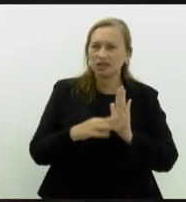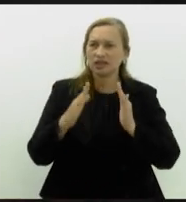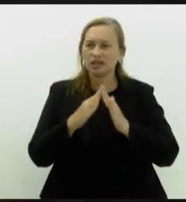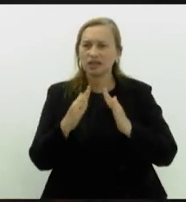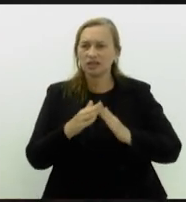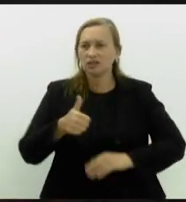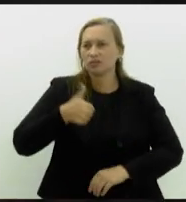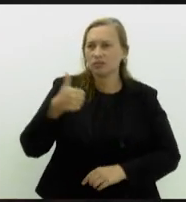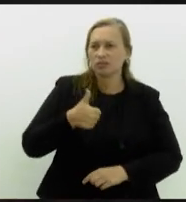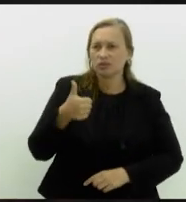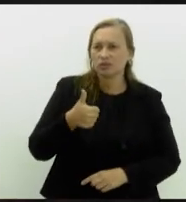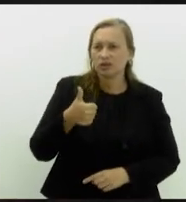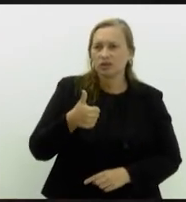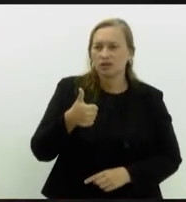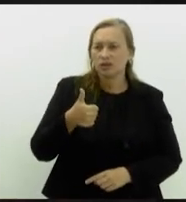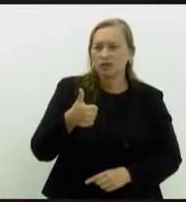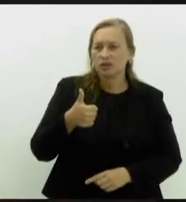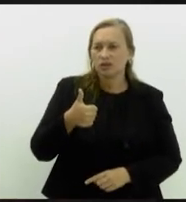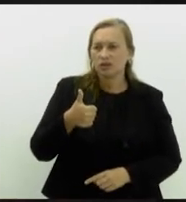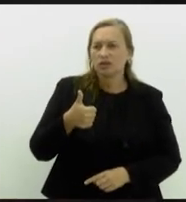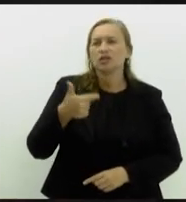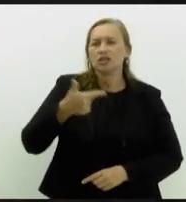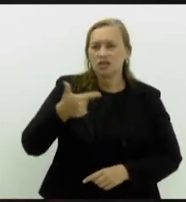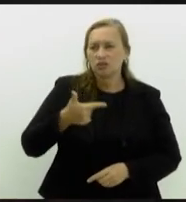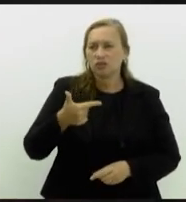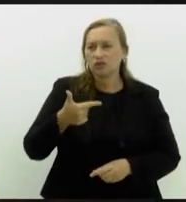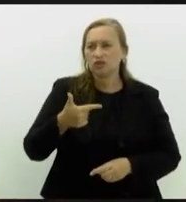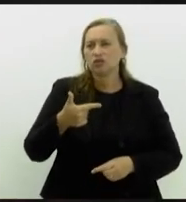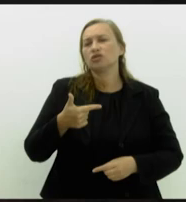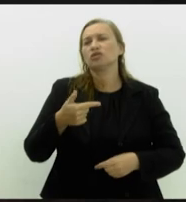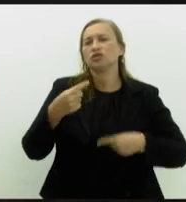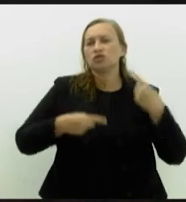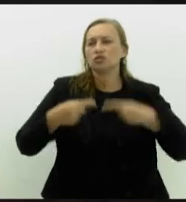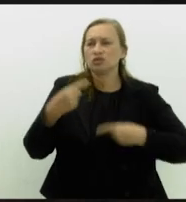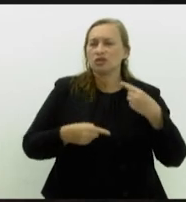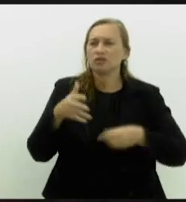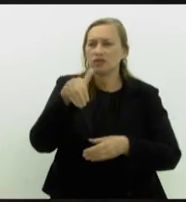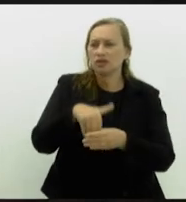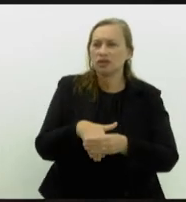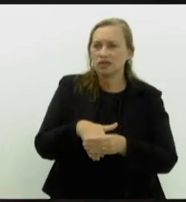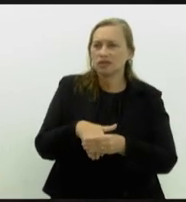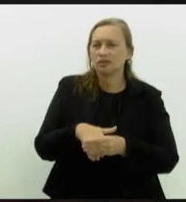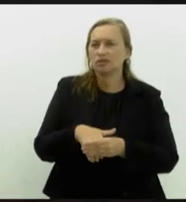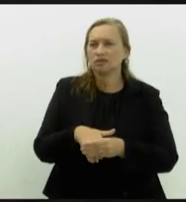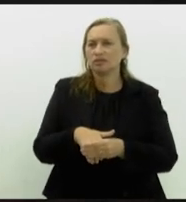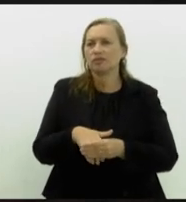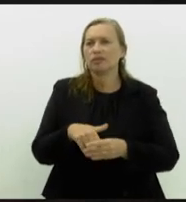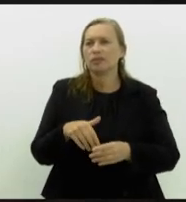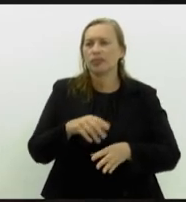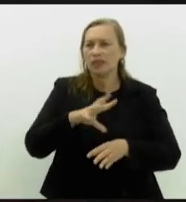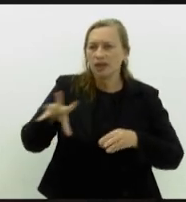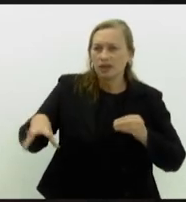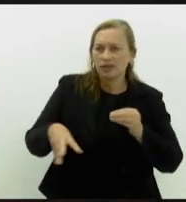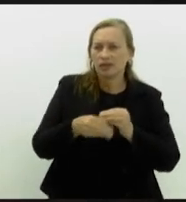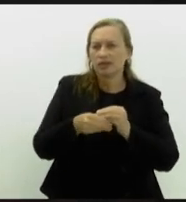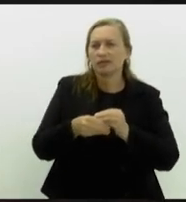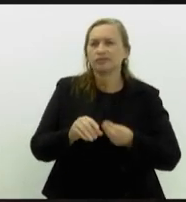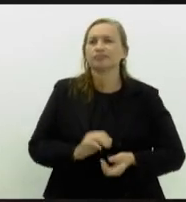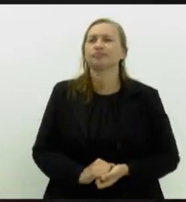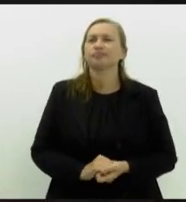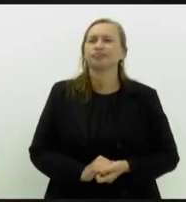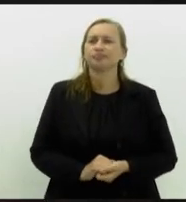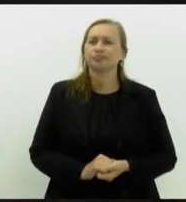em tramitação ordinária, em votação, em segunda discussão, redação do vencido, assim emendada.